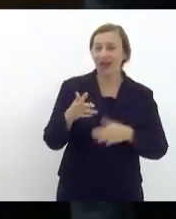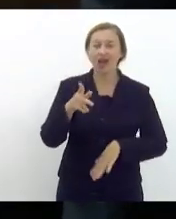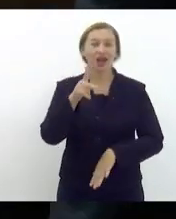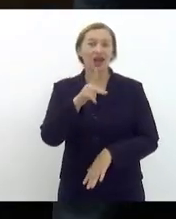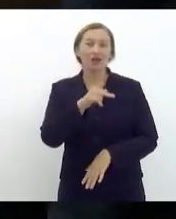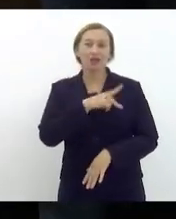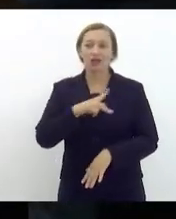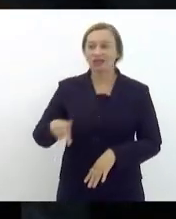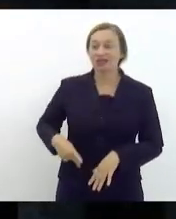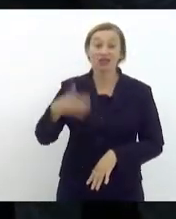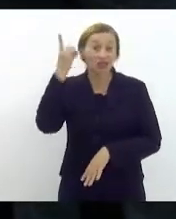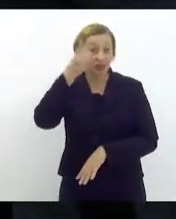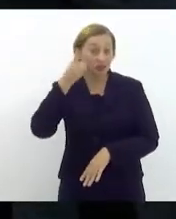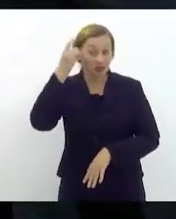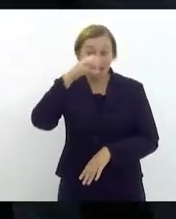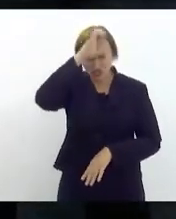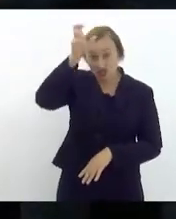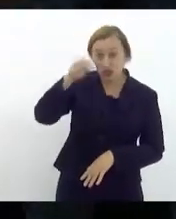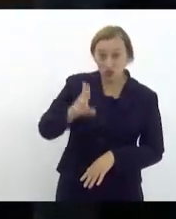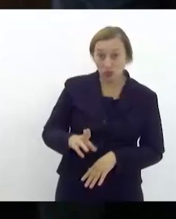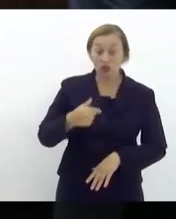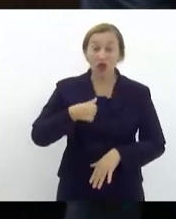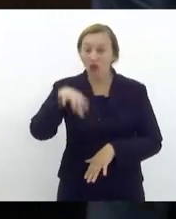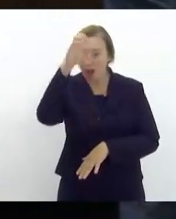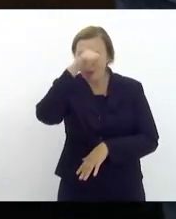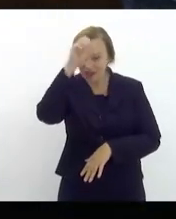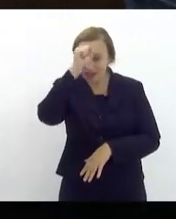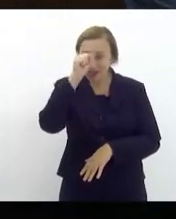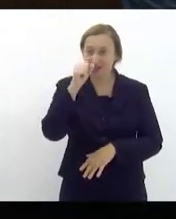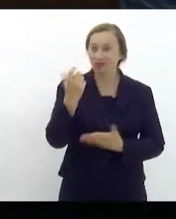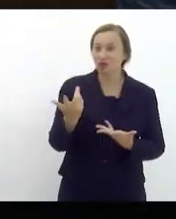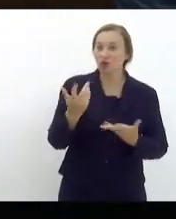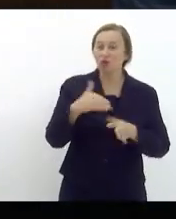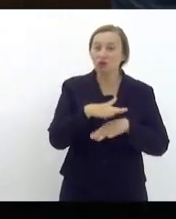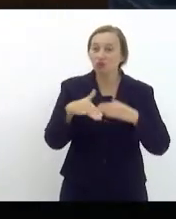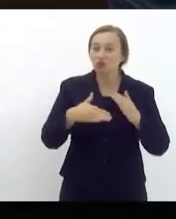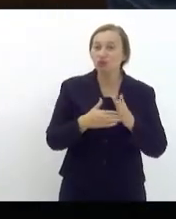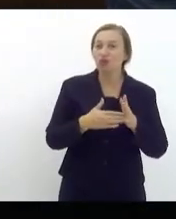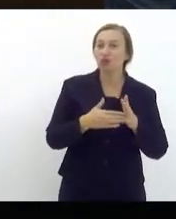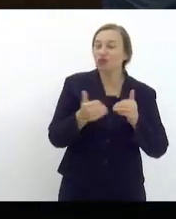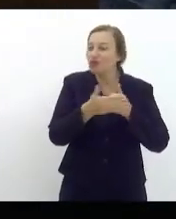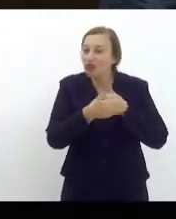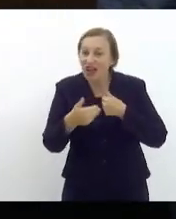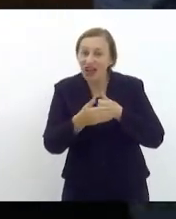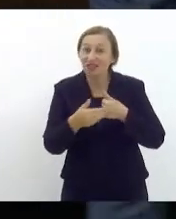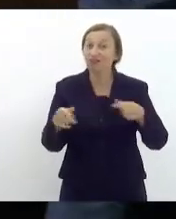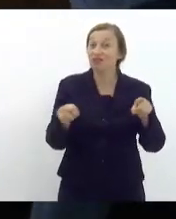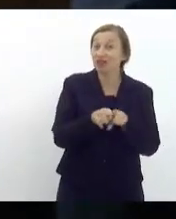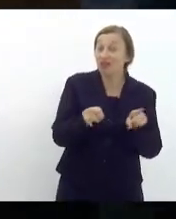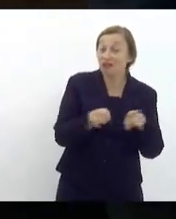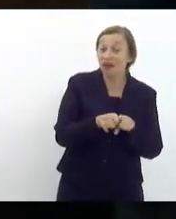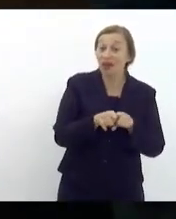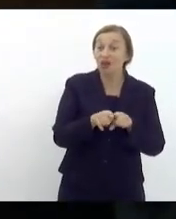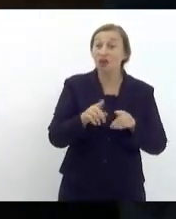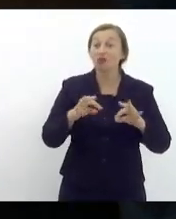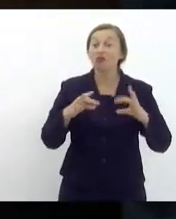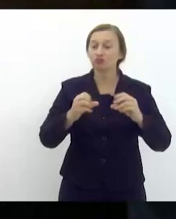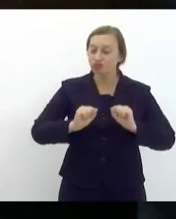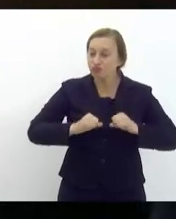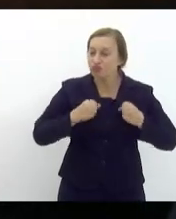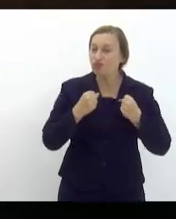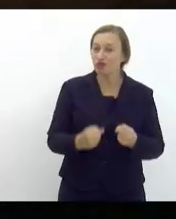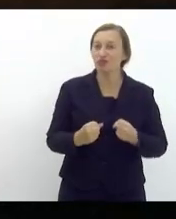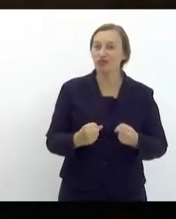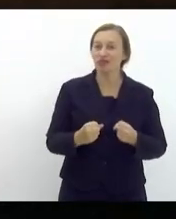deputada tia Ju ao qual eu venho aprendendo muito com toda a sua delicadeza Mas acima de tudo com toda a sua firmeza